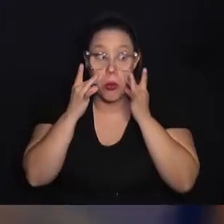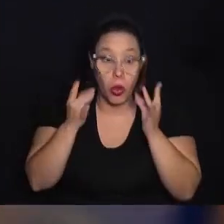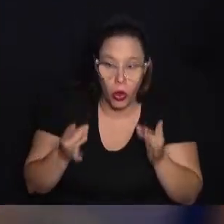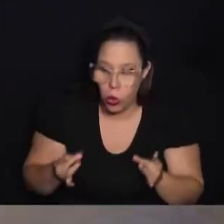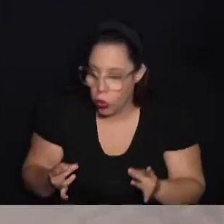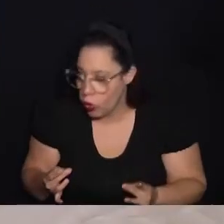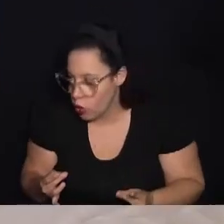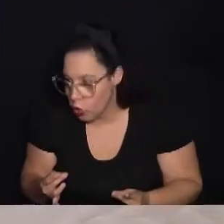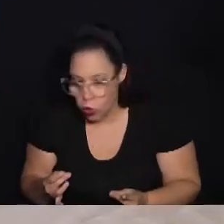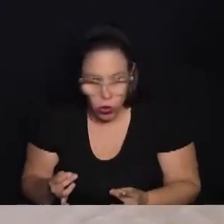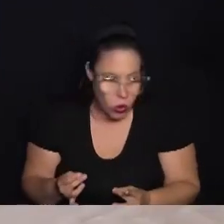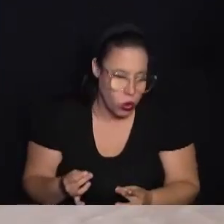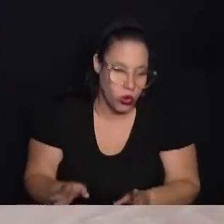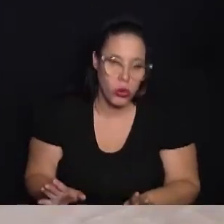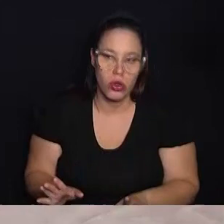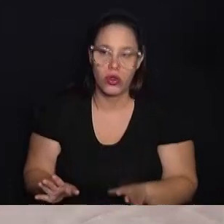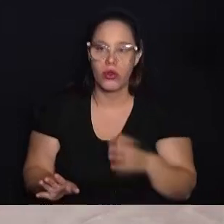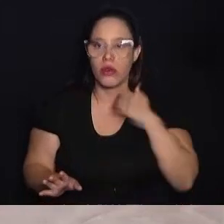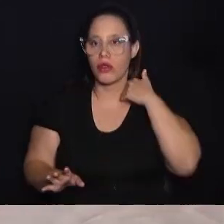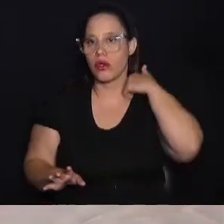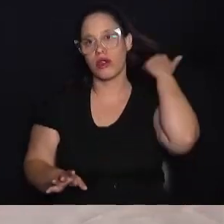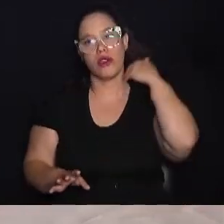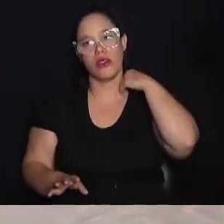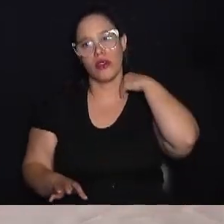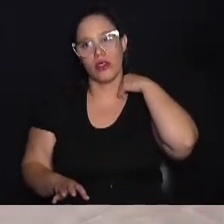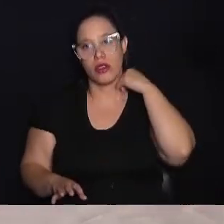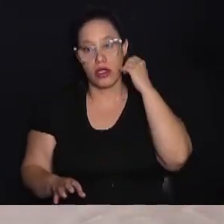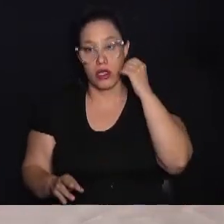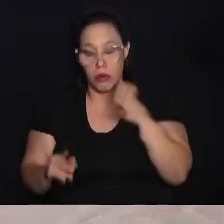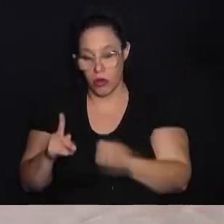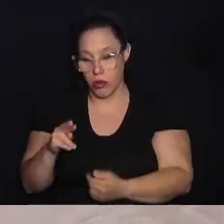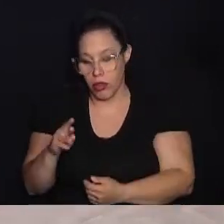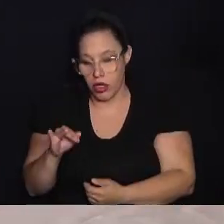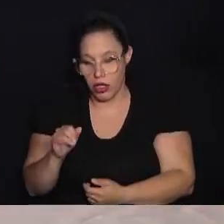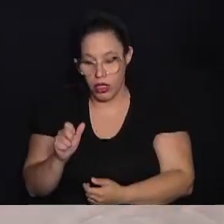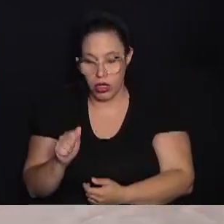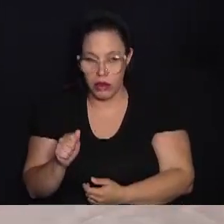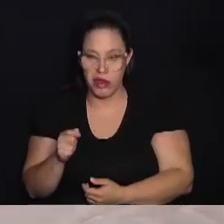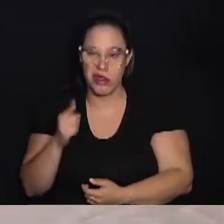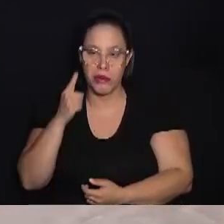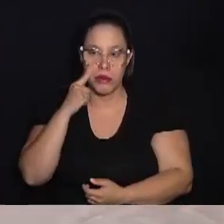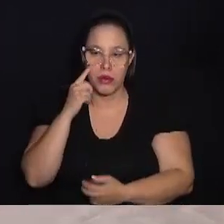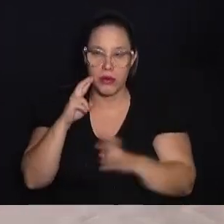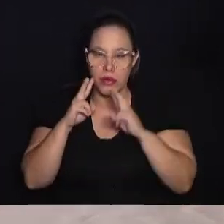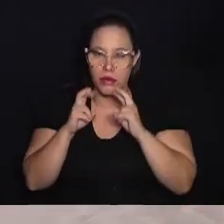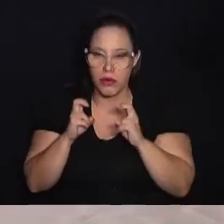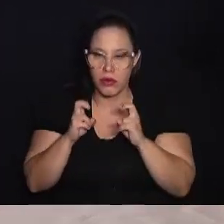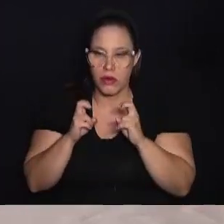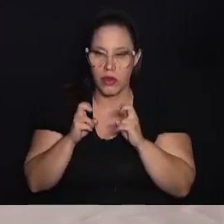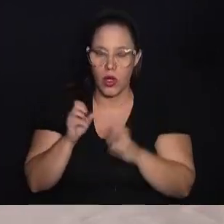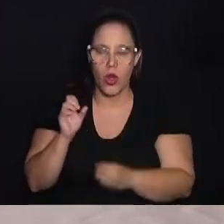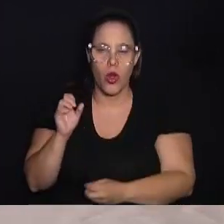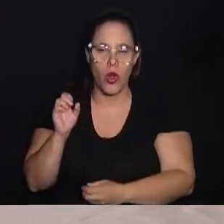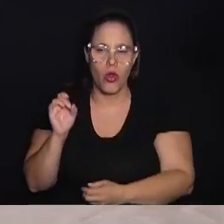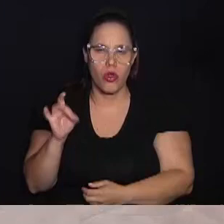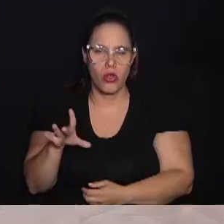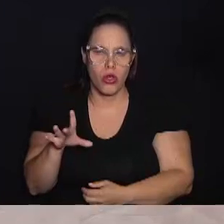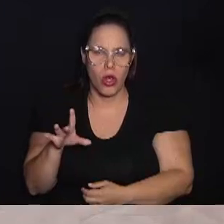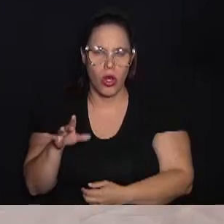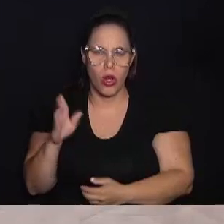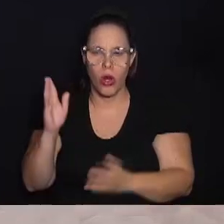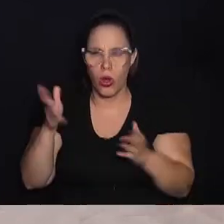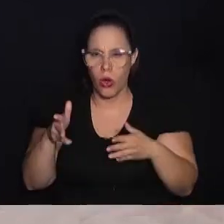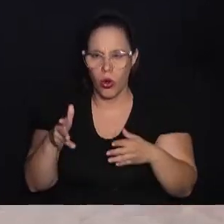lá, né? Então, é aquela história, né? Às vezes aparece uma propaganda, não sei se você já percebeu isso, só hoje no supermercado X você